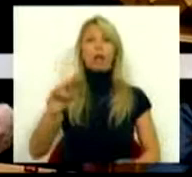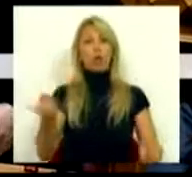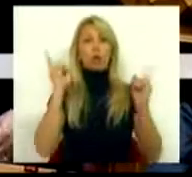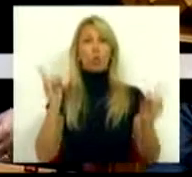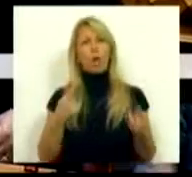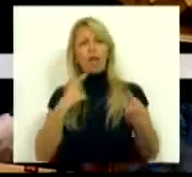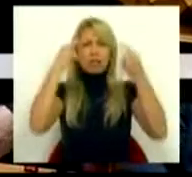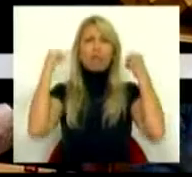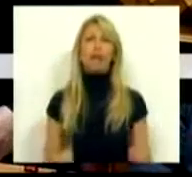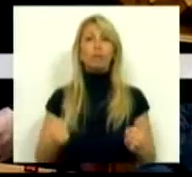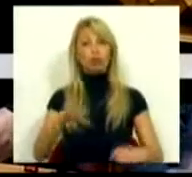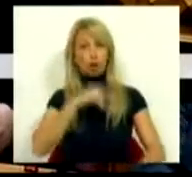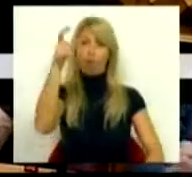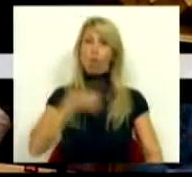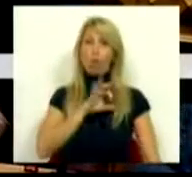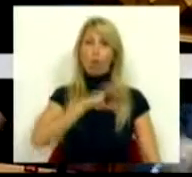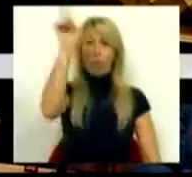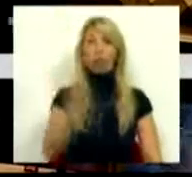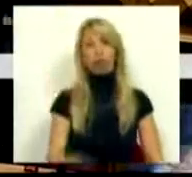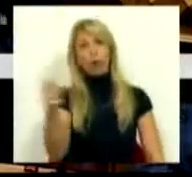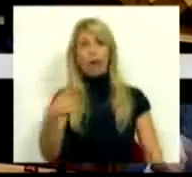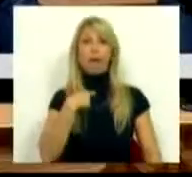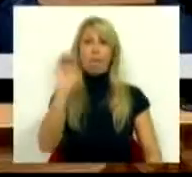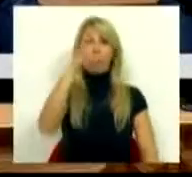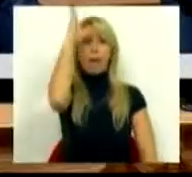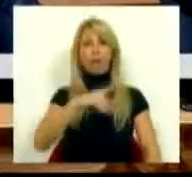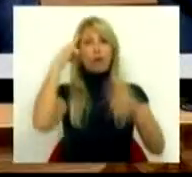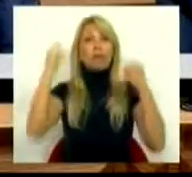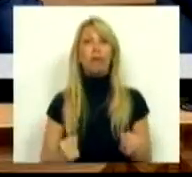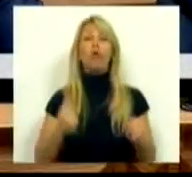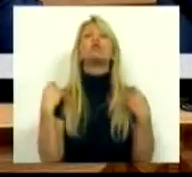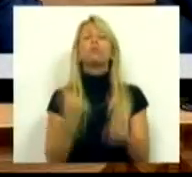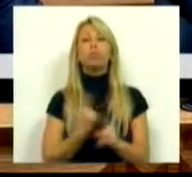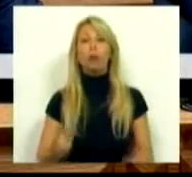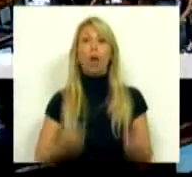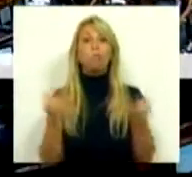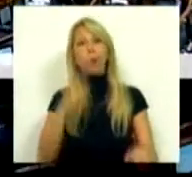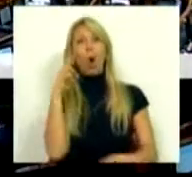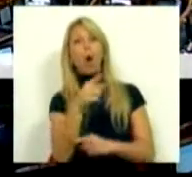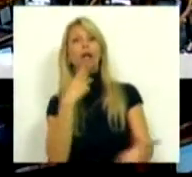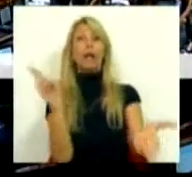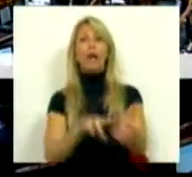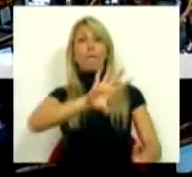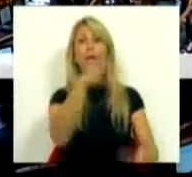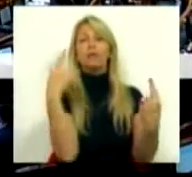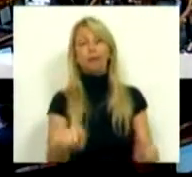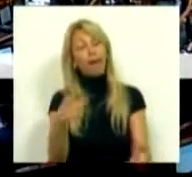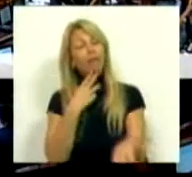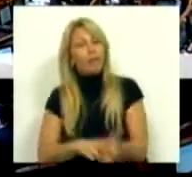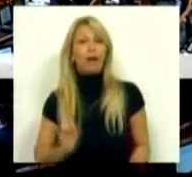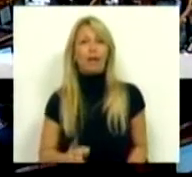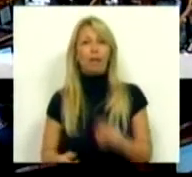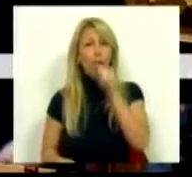Primeiro-Ministro teimoso porque não consegue olhar para a realidade do país. Essa é que é a verdade. Segundo,